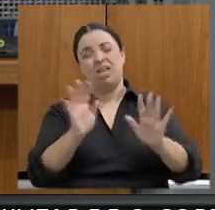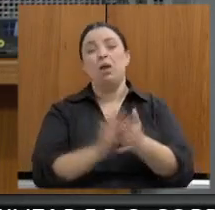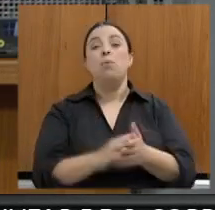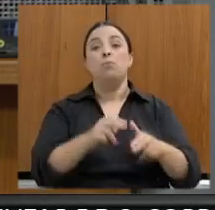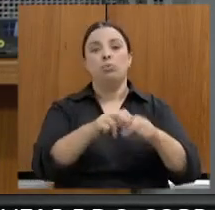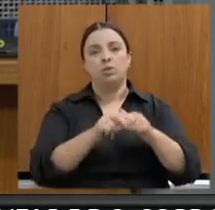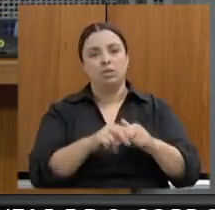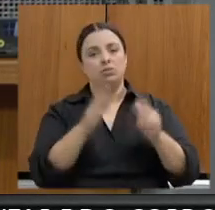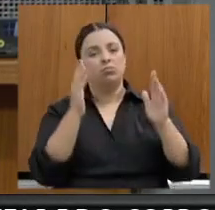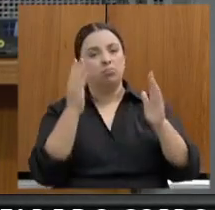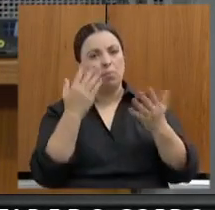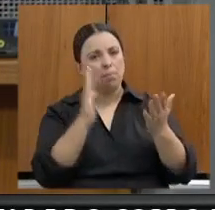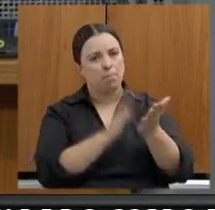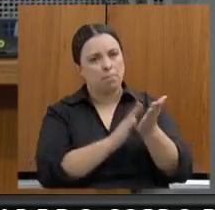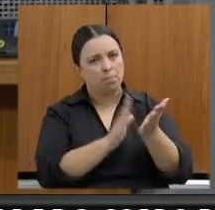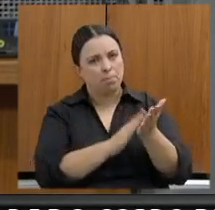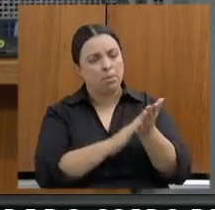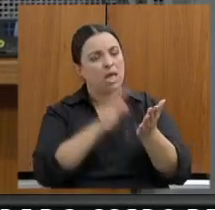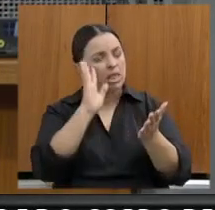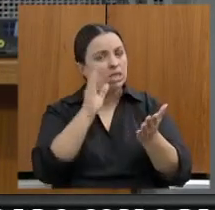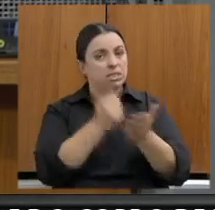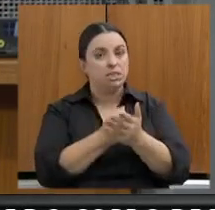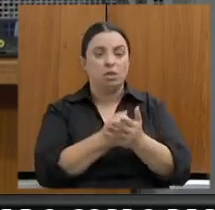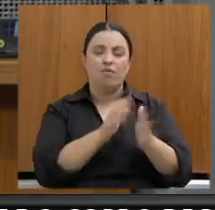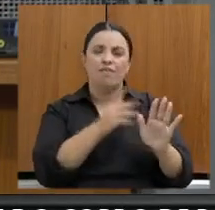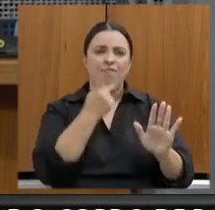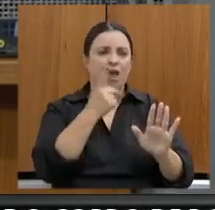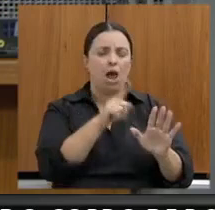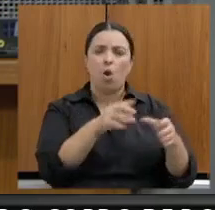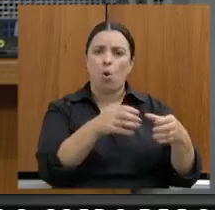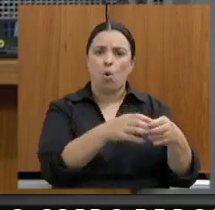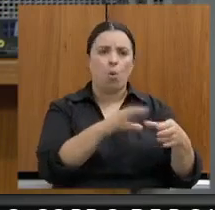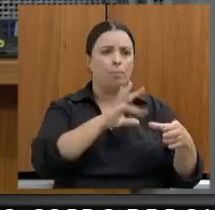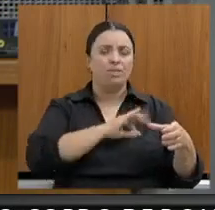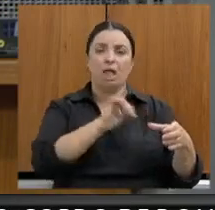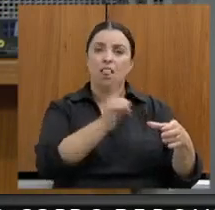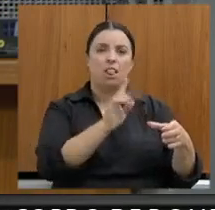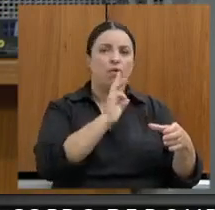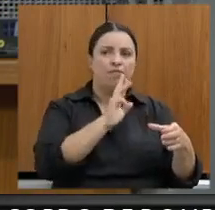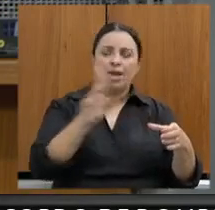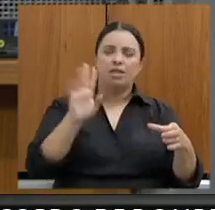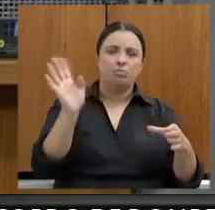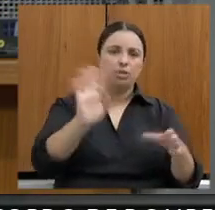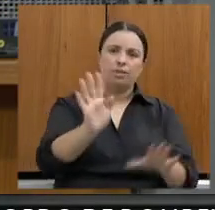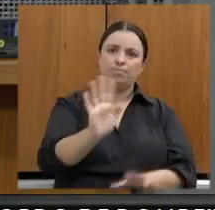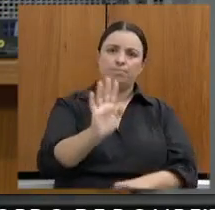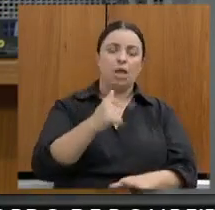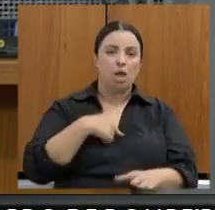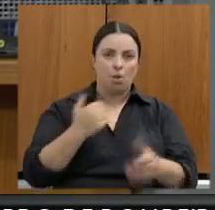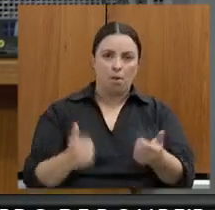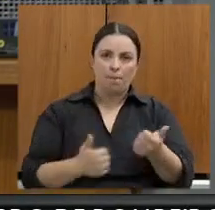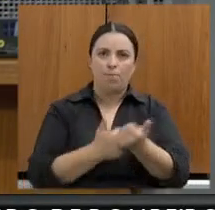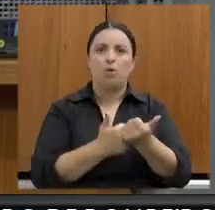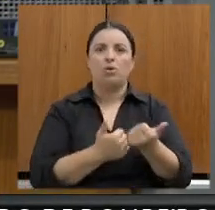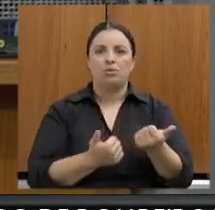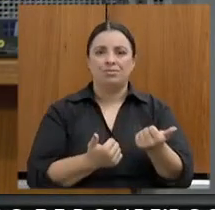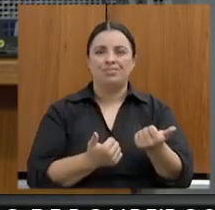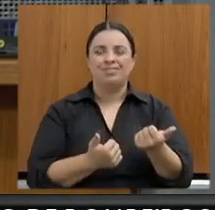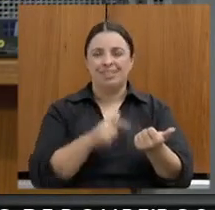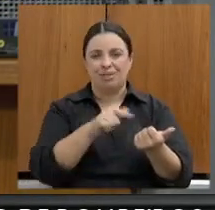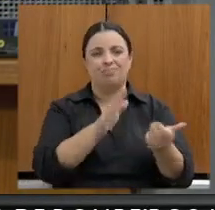você decisão de comando mesmo decisão de comando meus policiais não vão eu quero apoiar